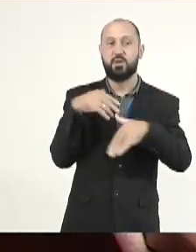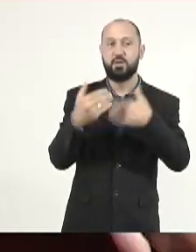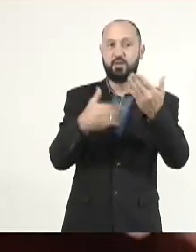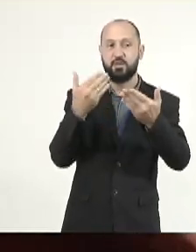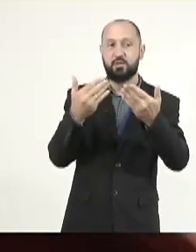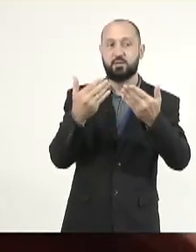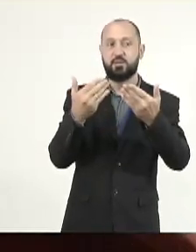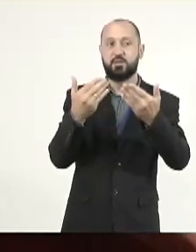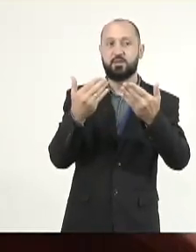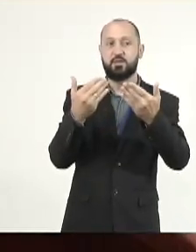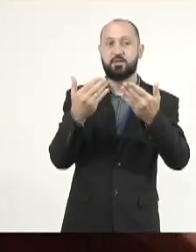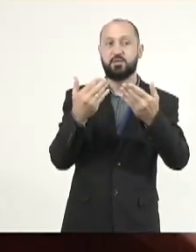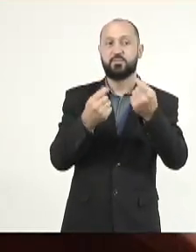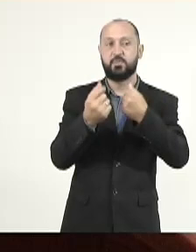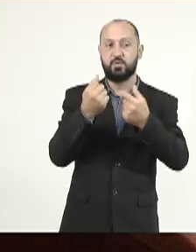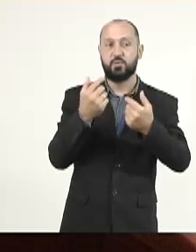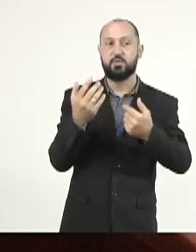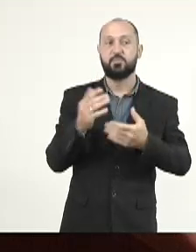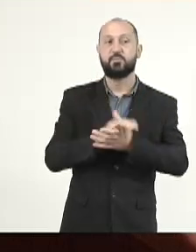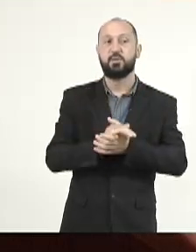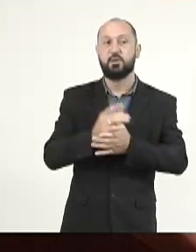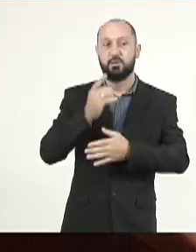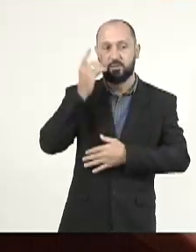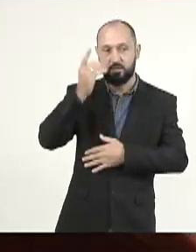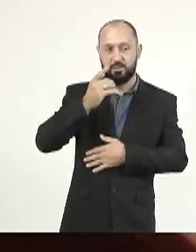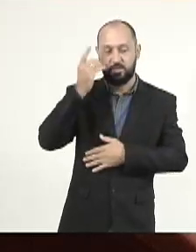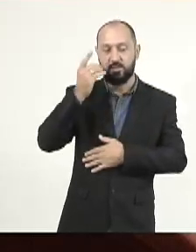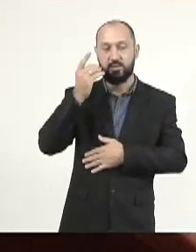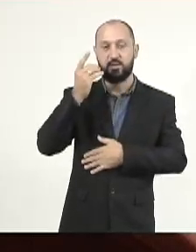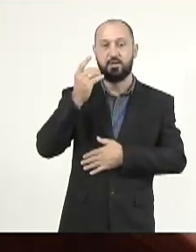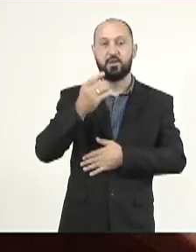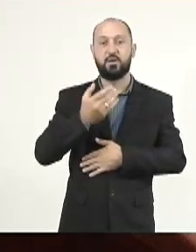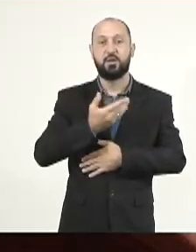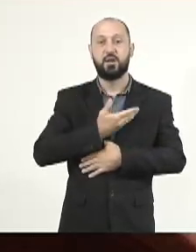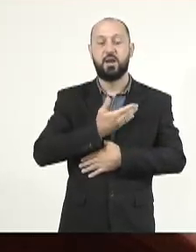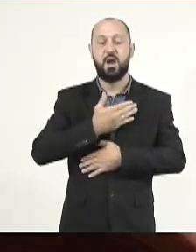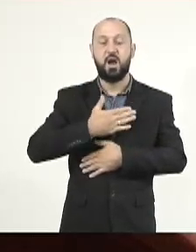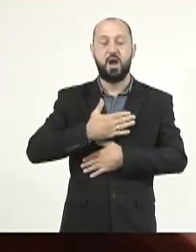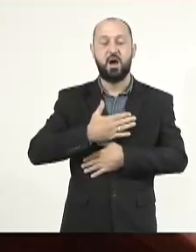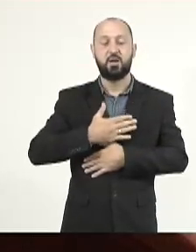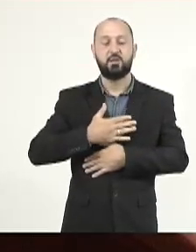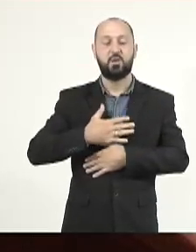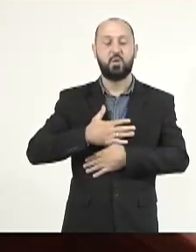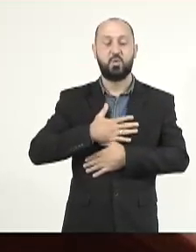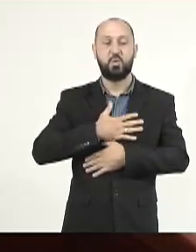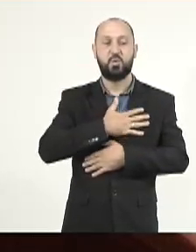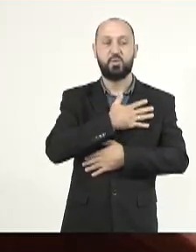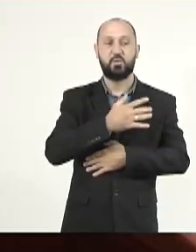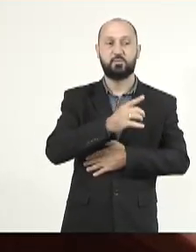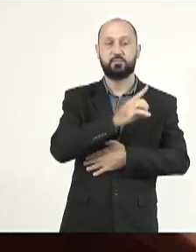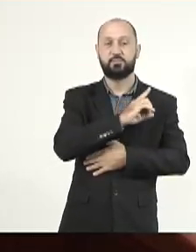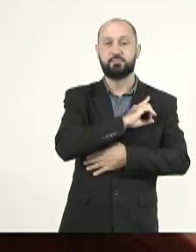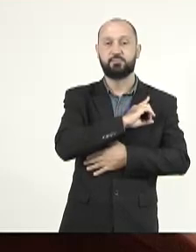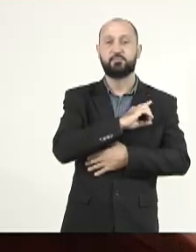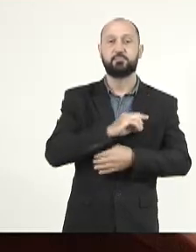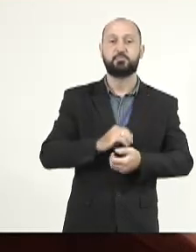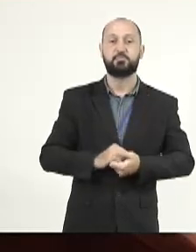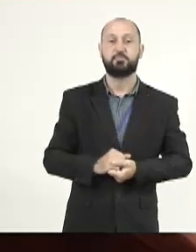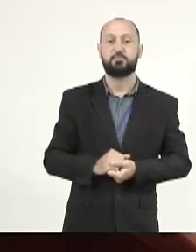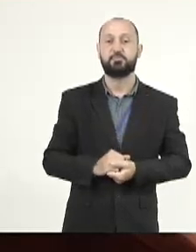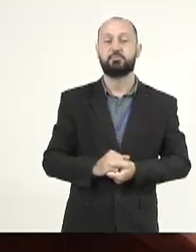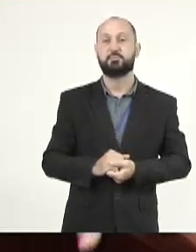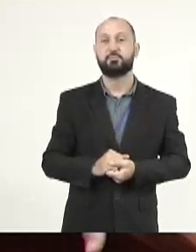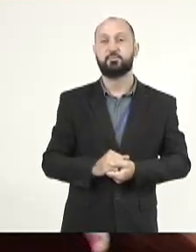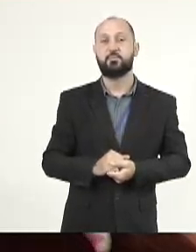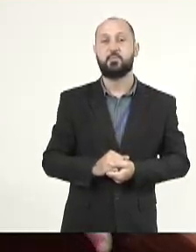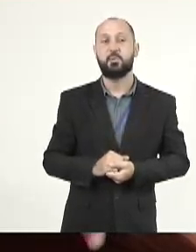crescendo na economia. Meu caro colega deputado Coronel Davi.